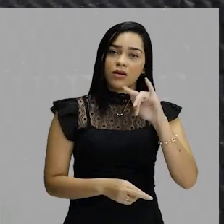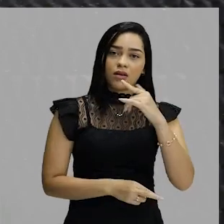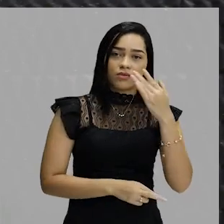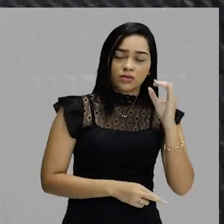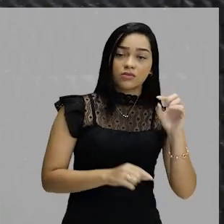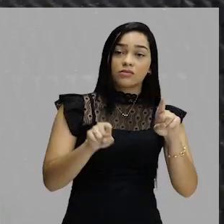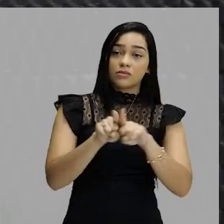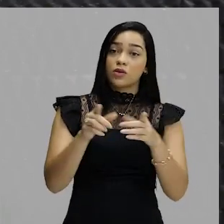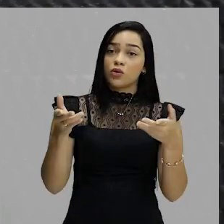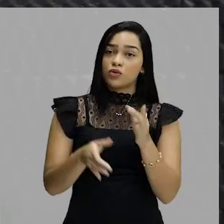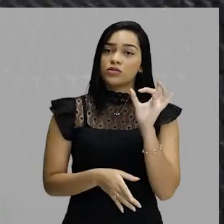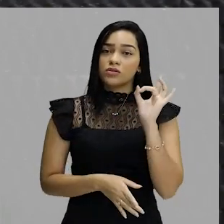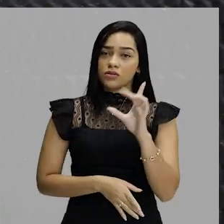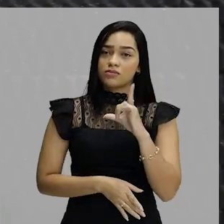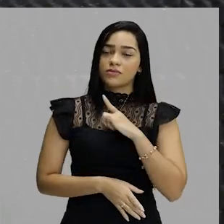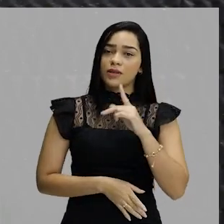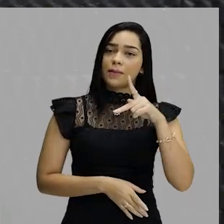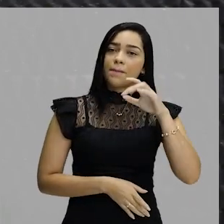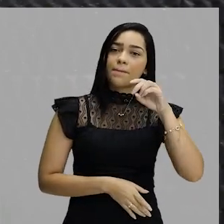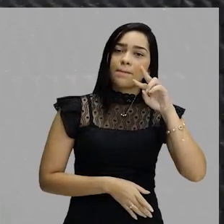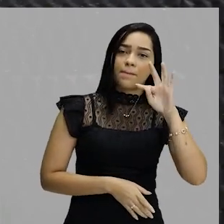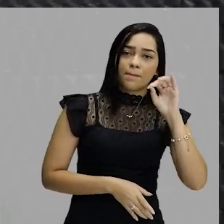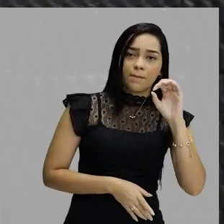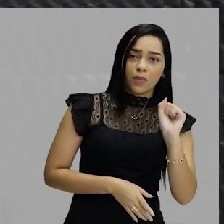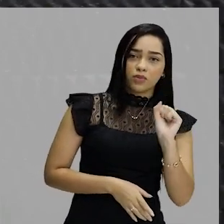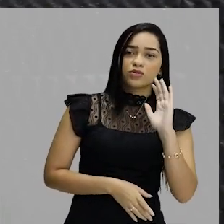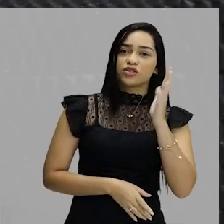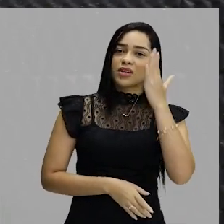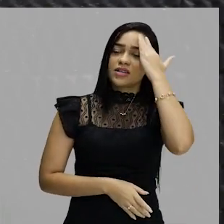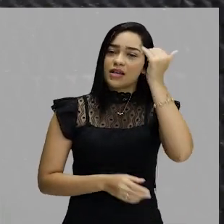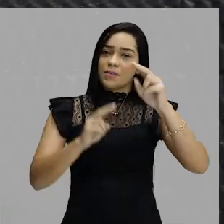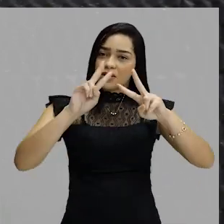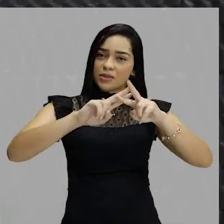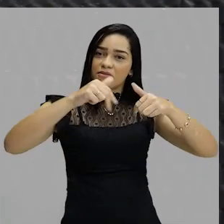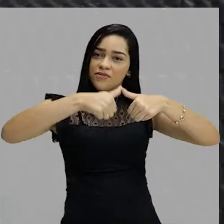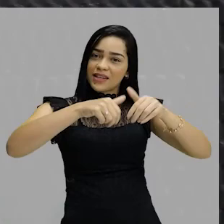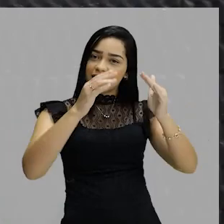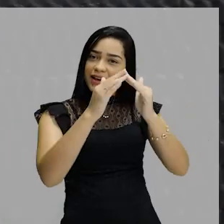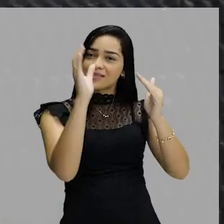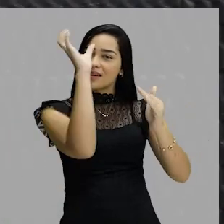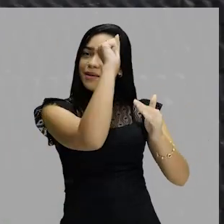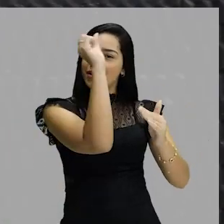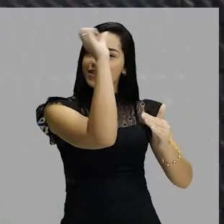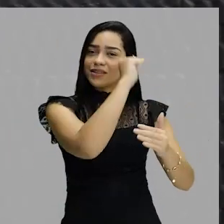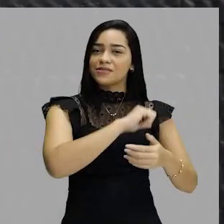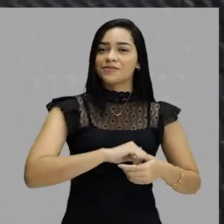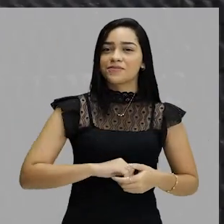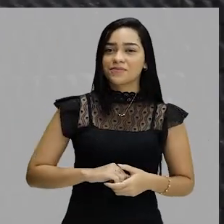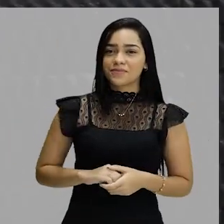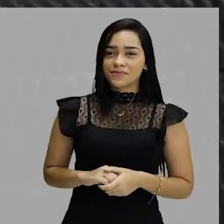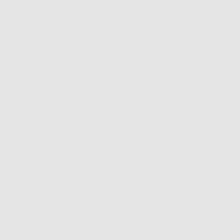grau, mas hoje foi pontos notáveis, ok? Então já sabe, hashtag fica em casa aprendendo.